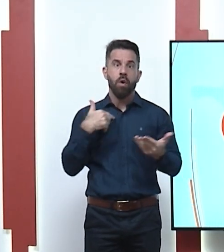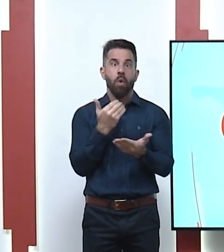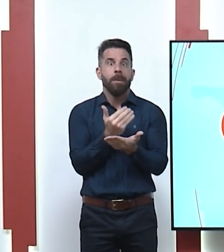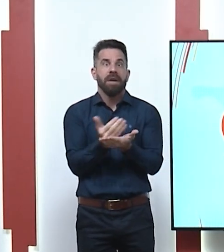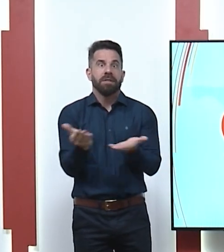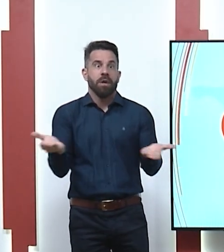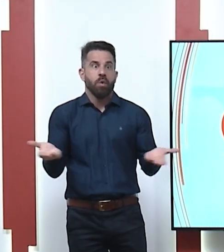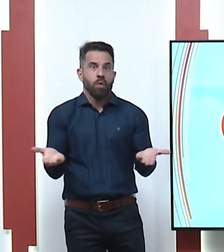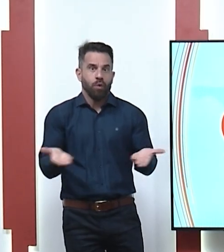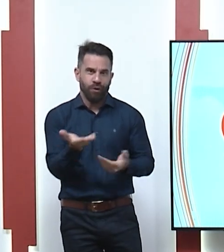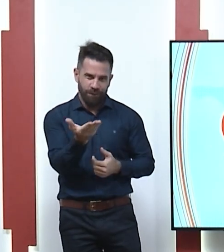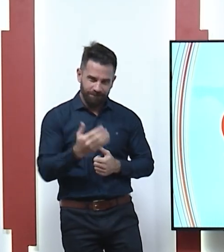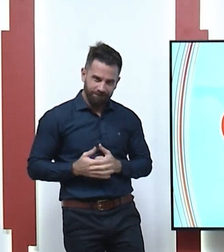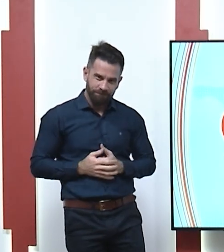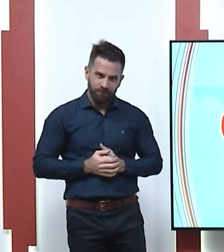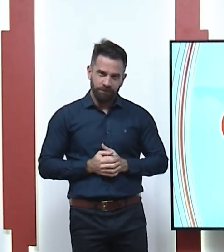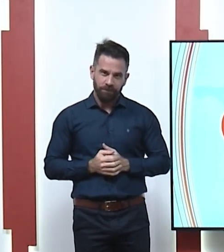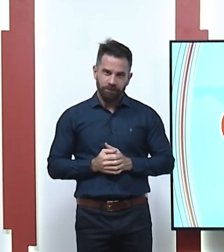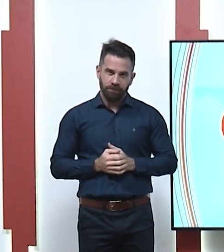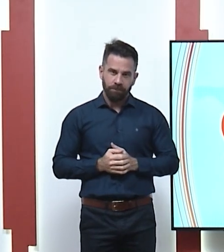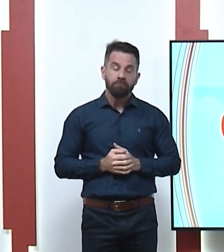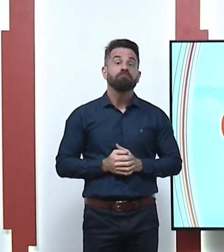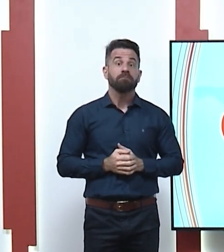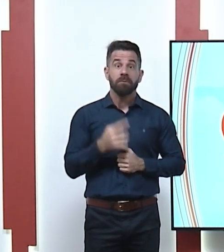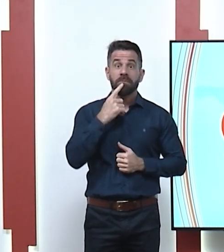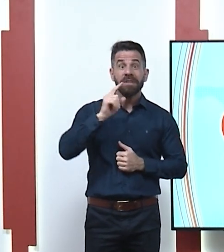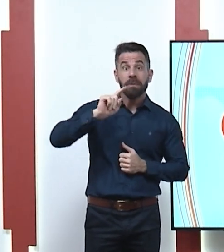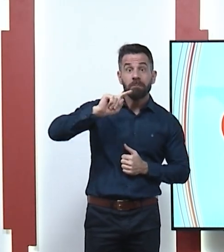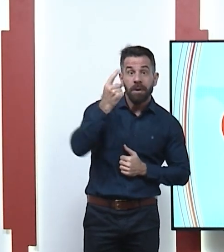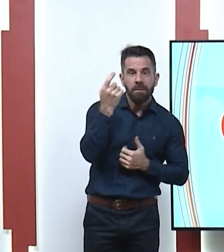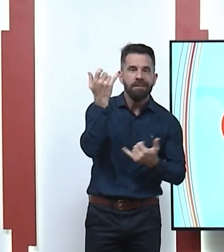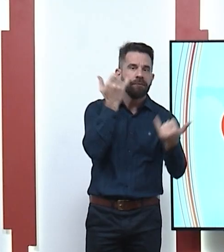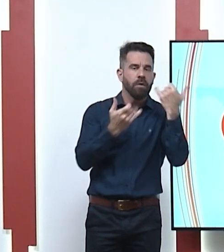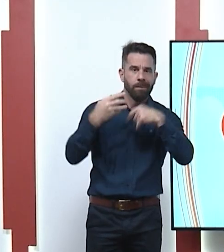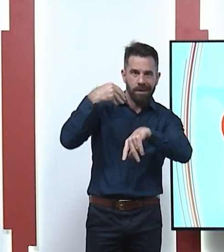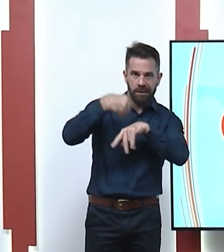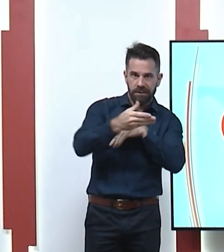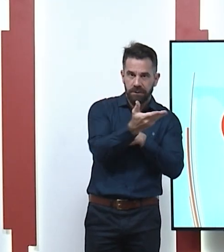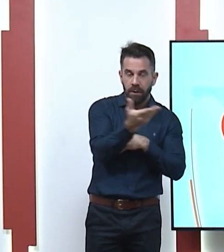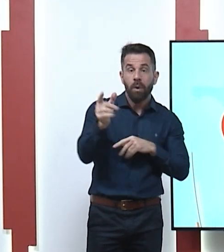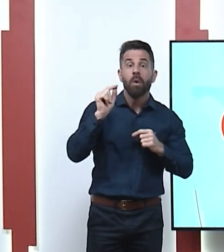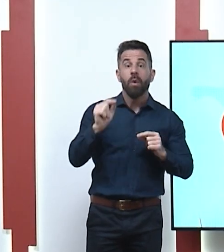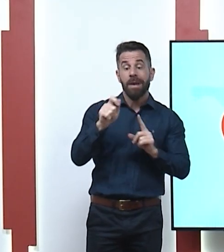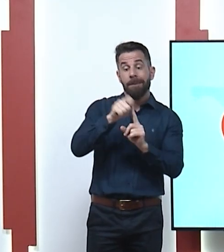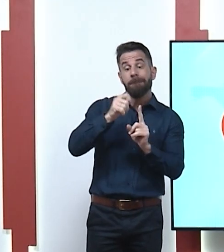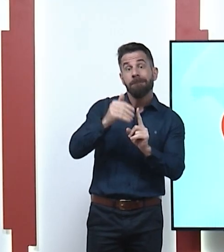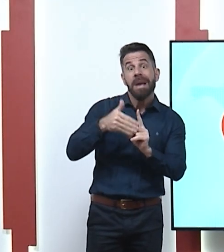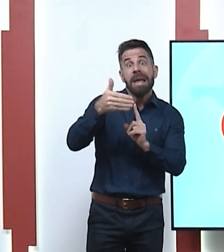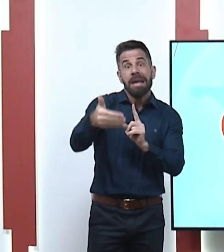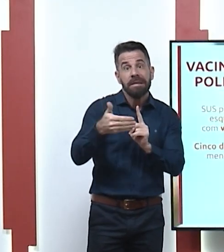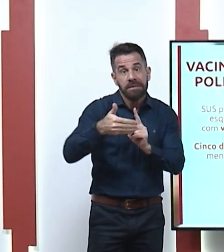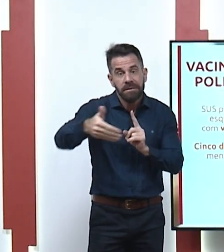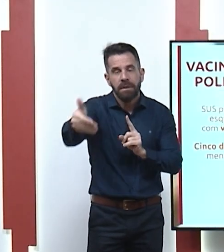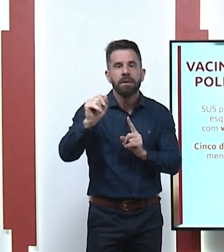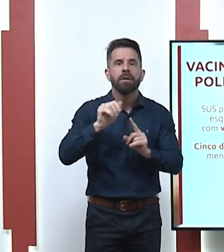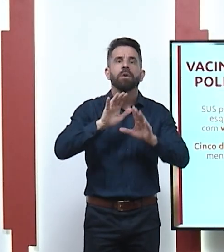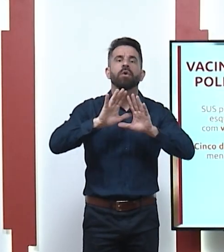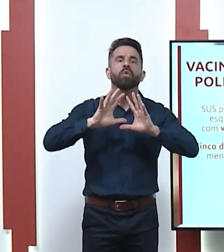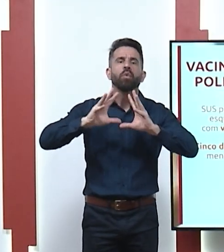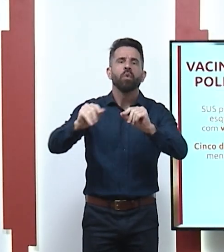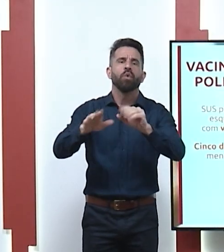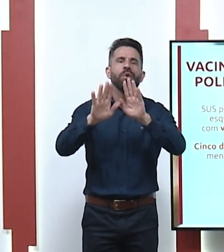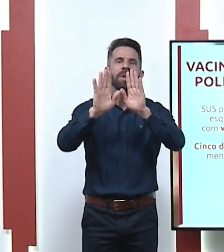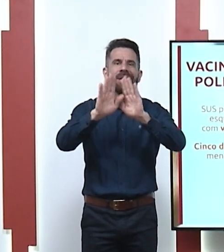começar o programa. Bom, a primeira informação é que a partir do próximo mês, todas as crianças de